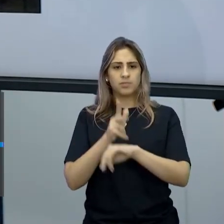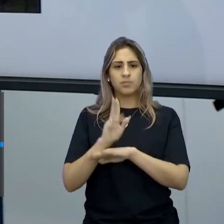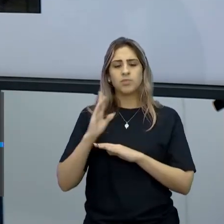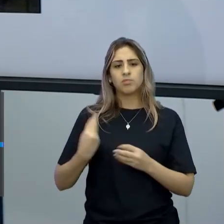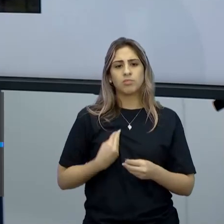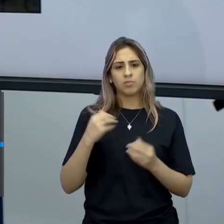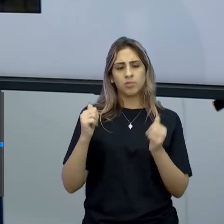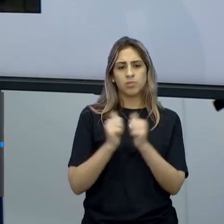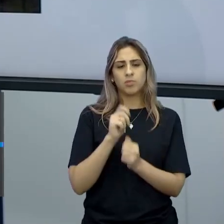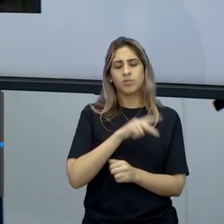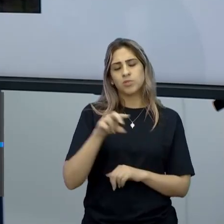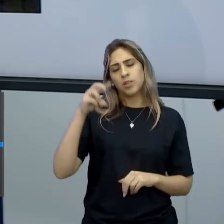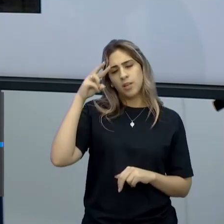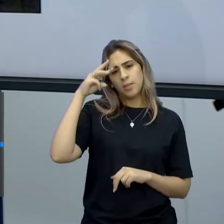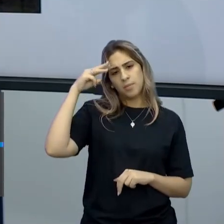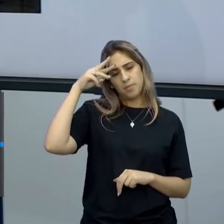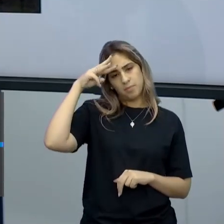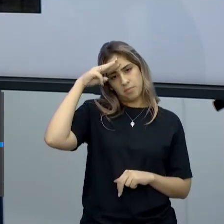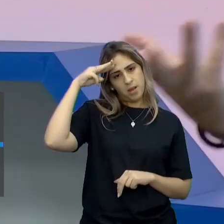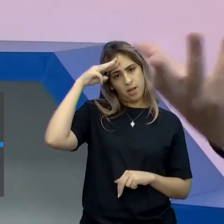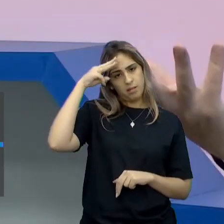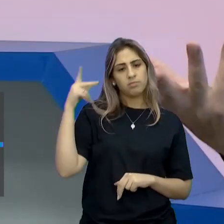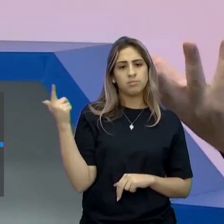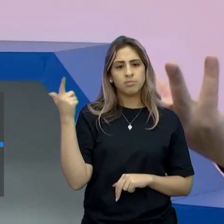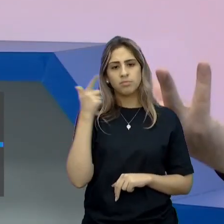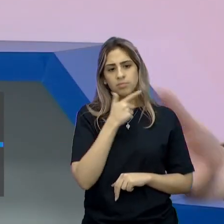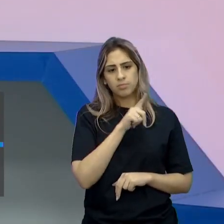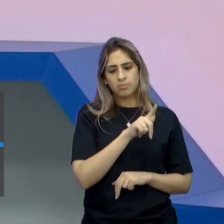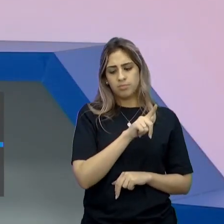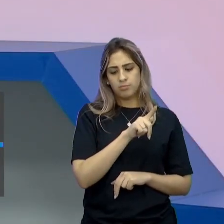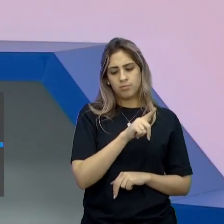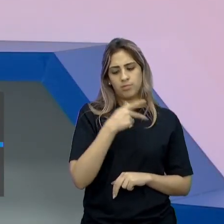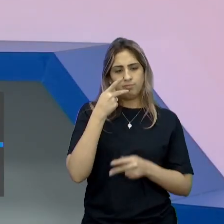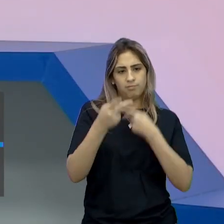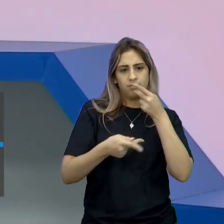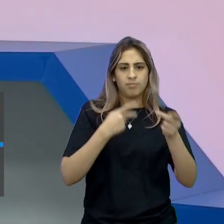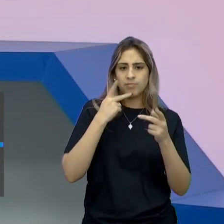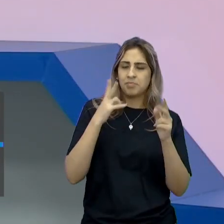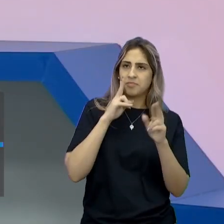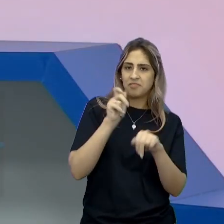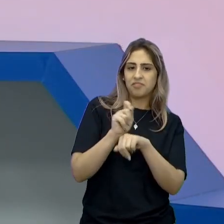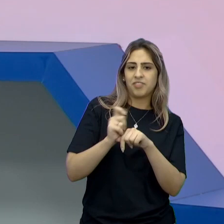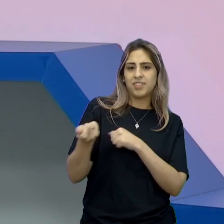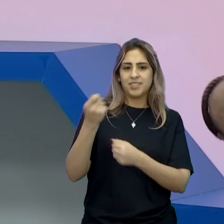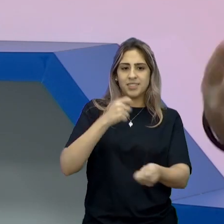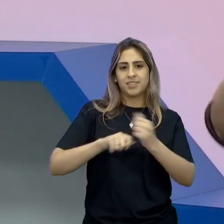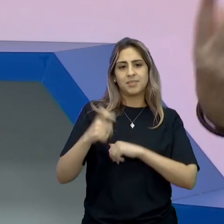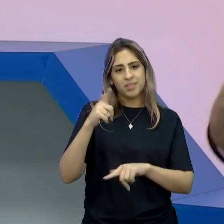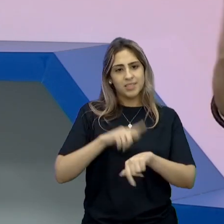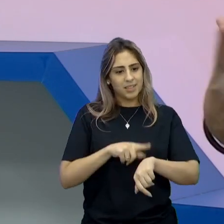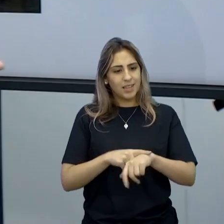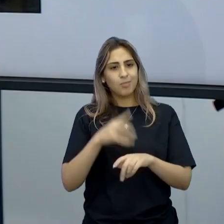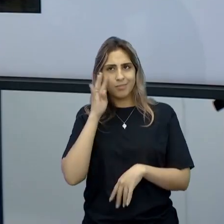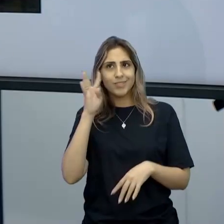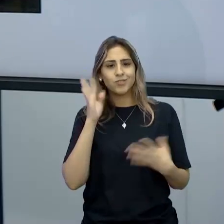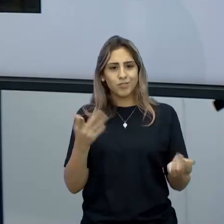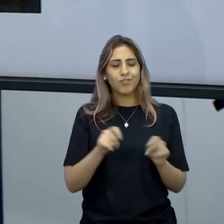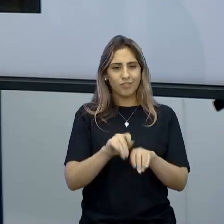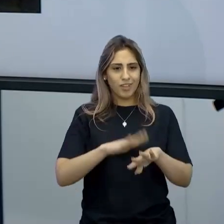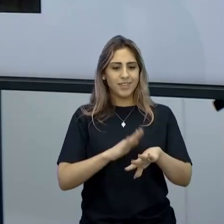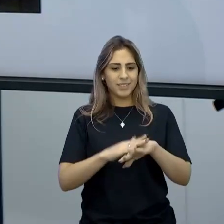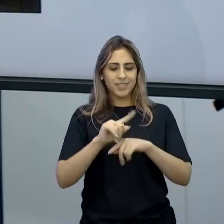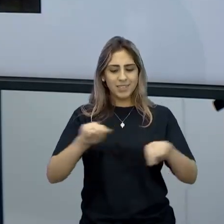com a Promara aqui que dá vontade de a gente Ele produzir. já queria fazer Pois é, se tivéssemos mais tempo, você já pensou? Já realizar,